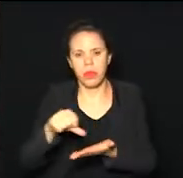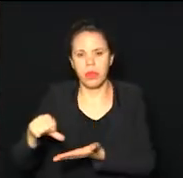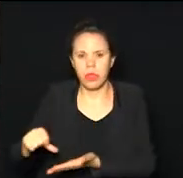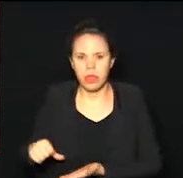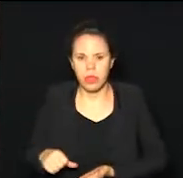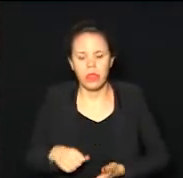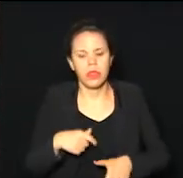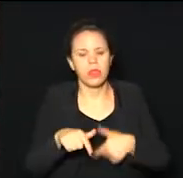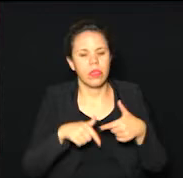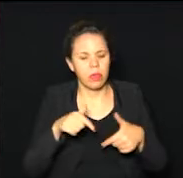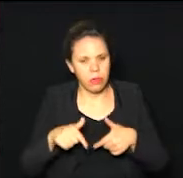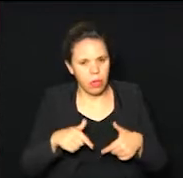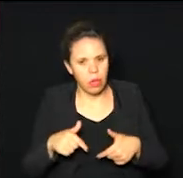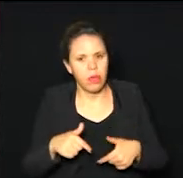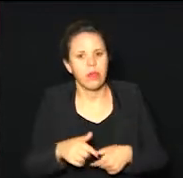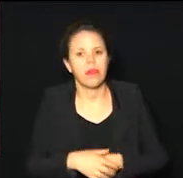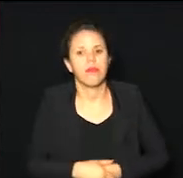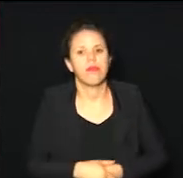metropolitana, que trabalham